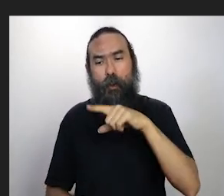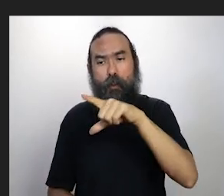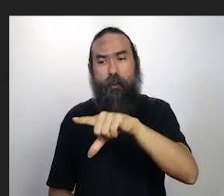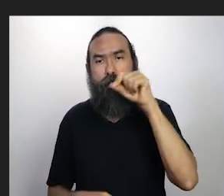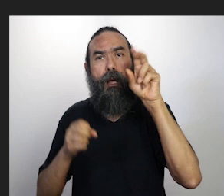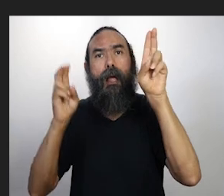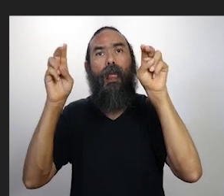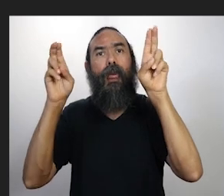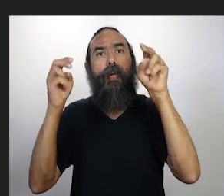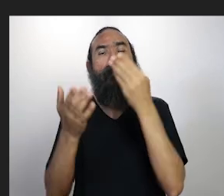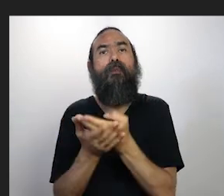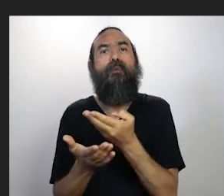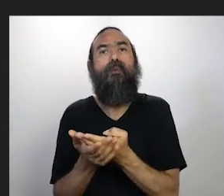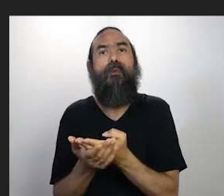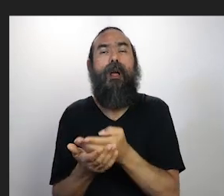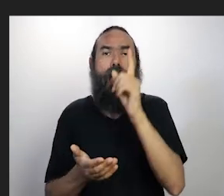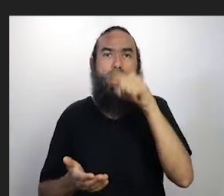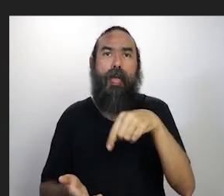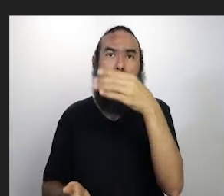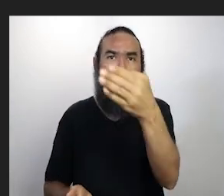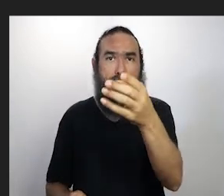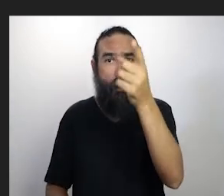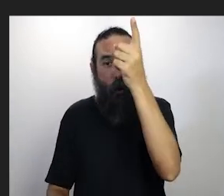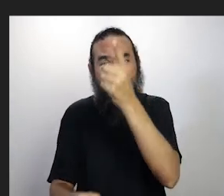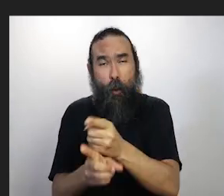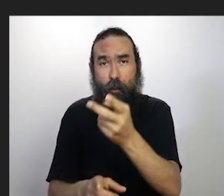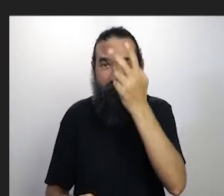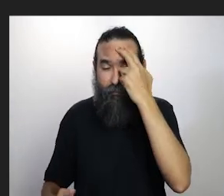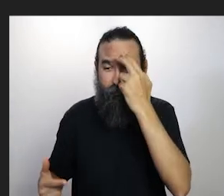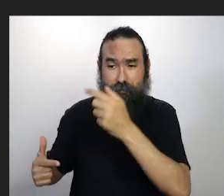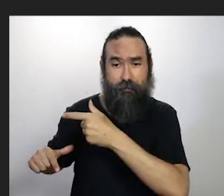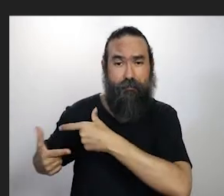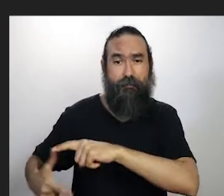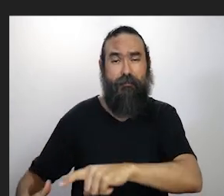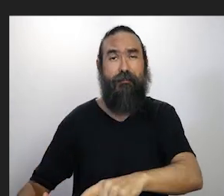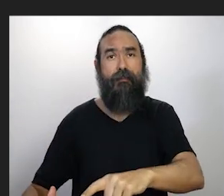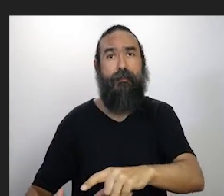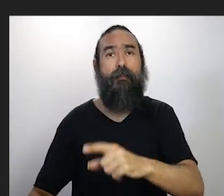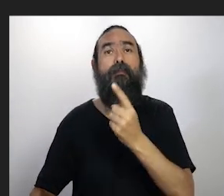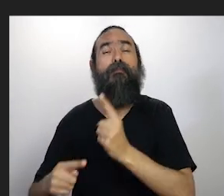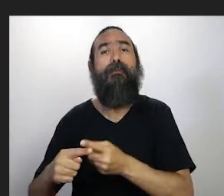como objeto de pesquisa o encontro de culturas, né, por ter observado diversos aspectos muito